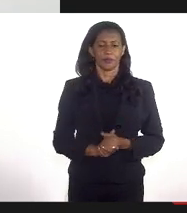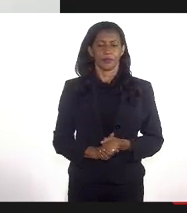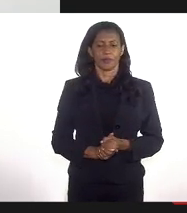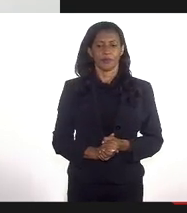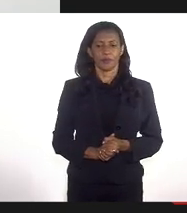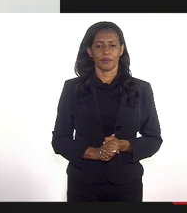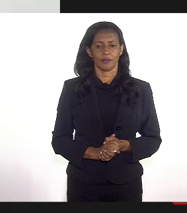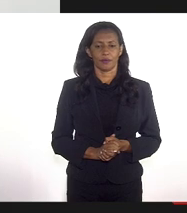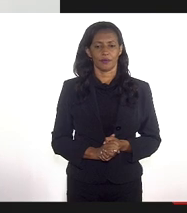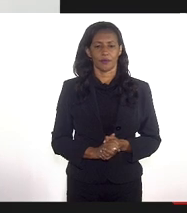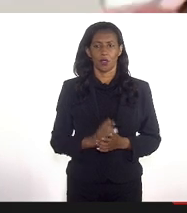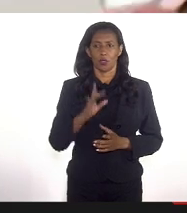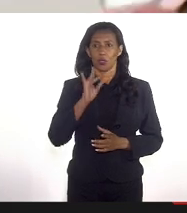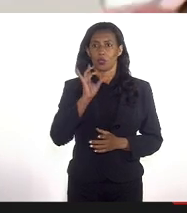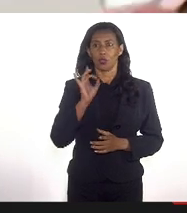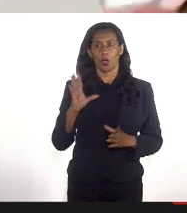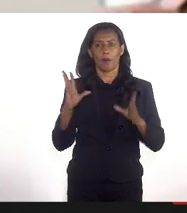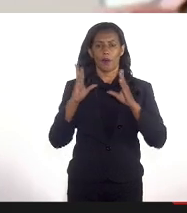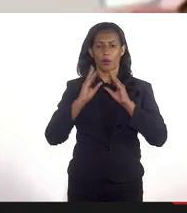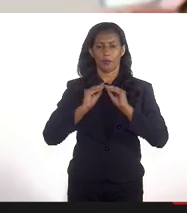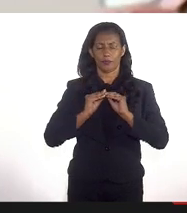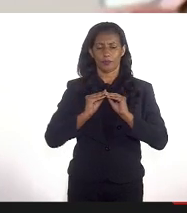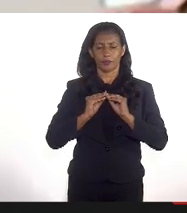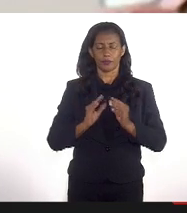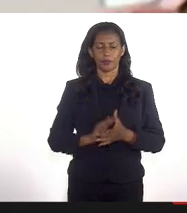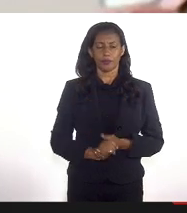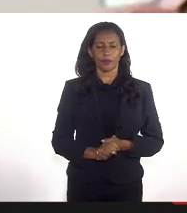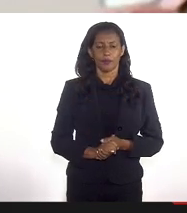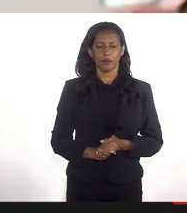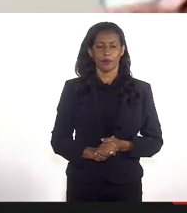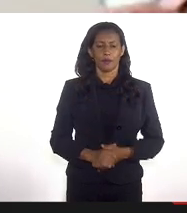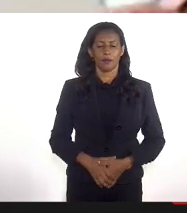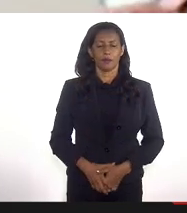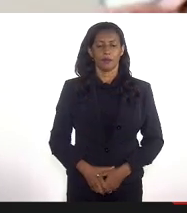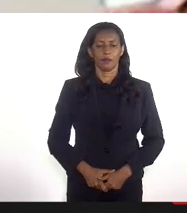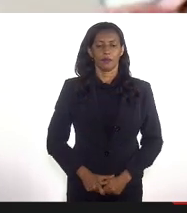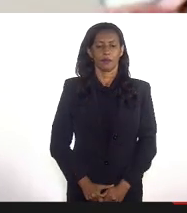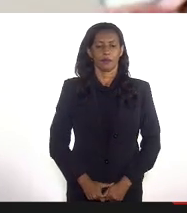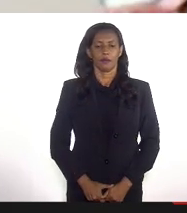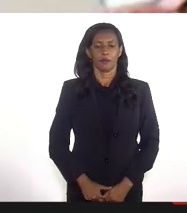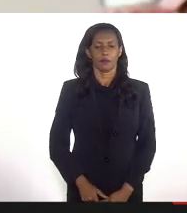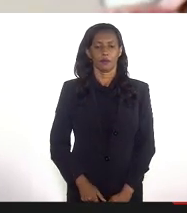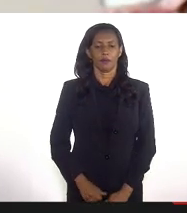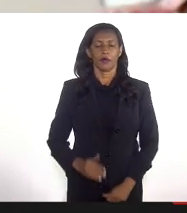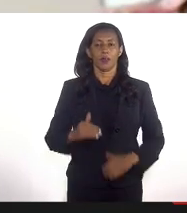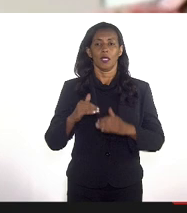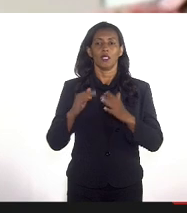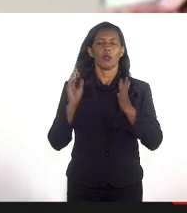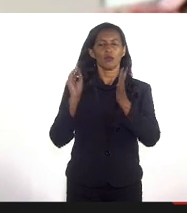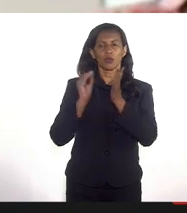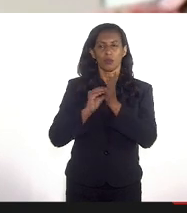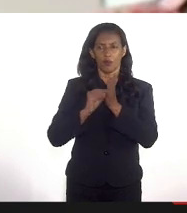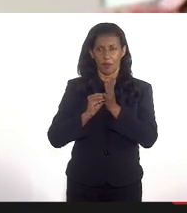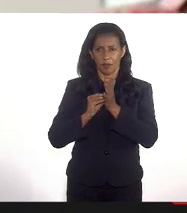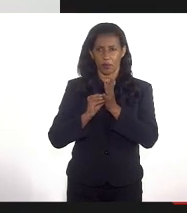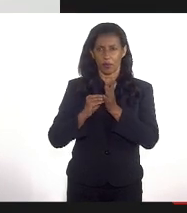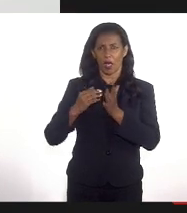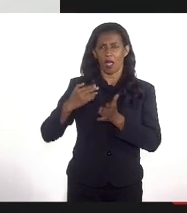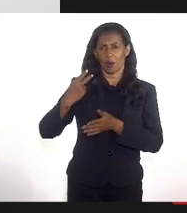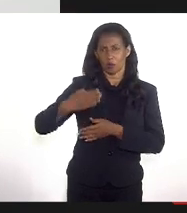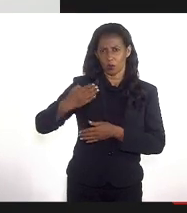só para complementar. Eles conseguiram, então, desvincular o processo de certificação do ensino médio da parte técnica, né?